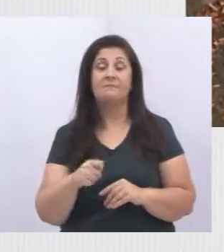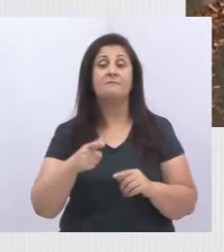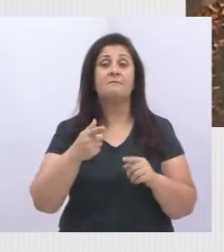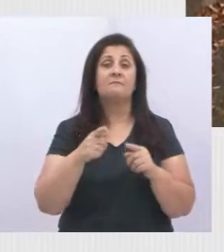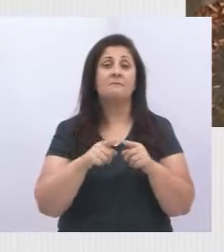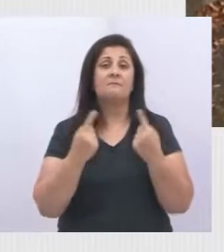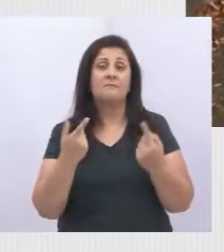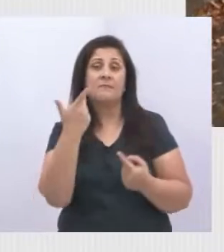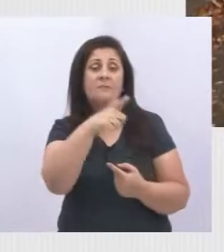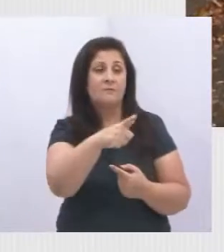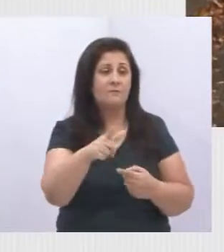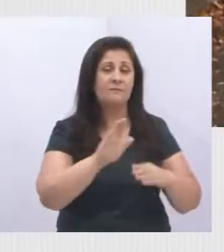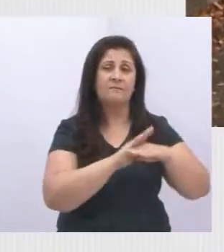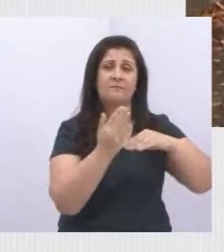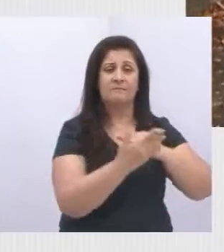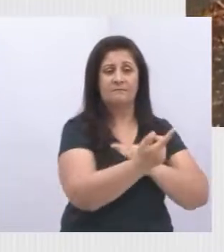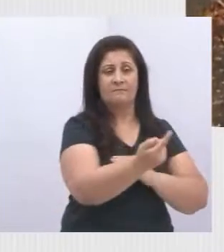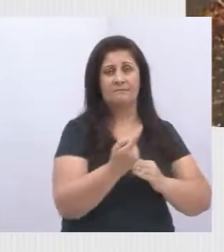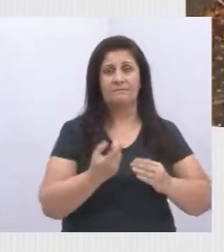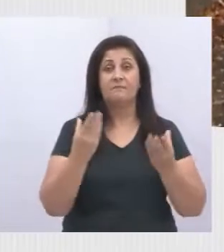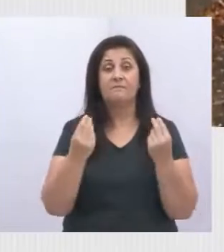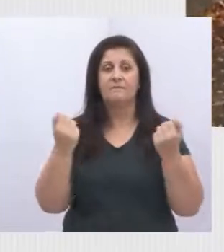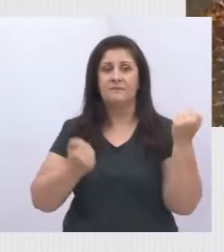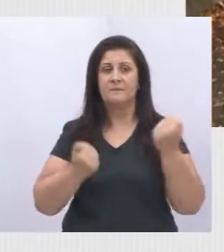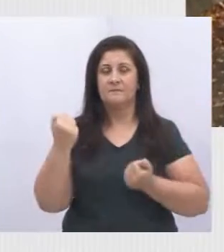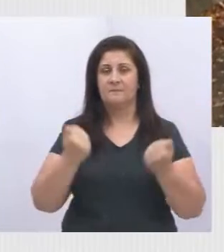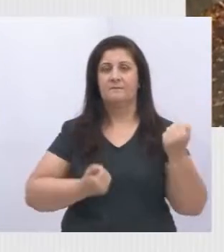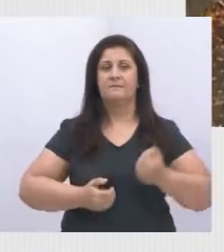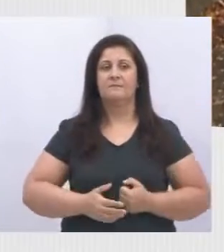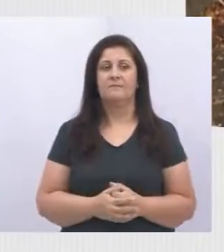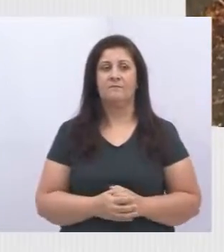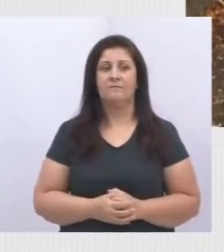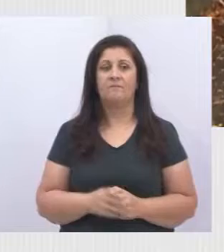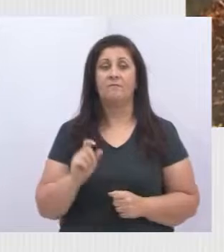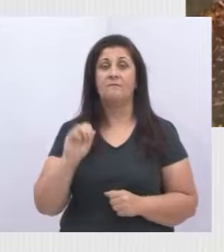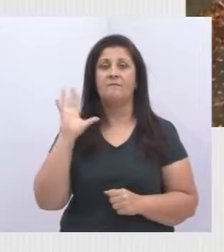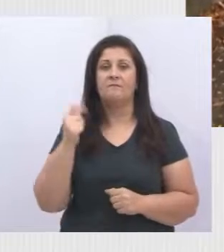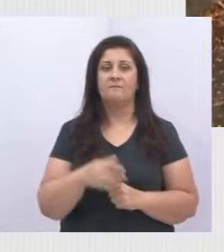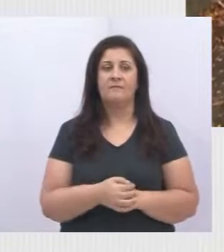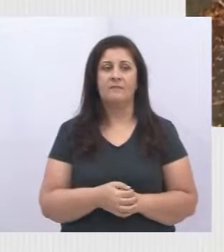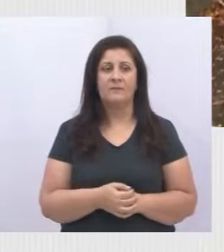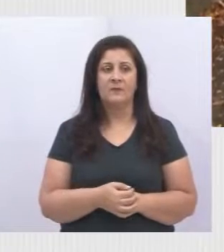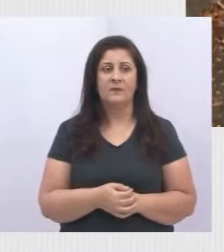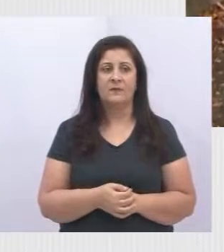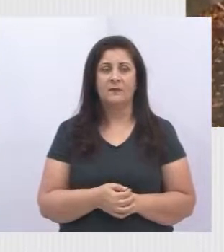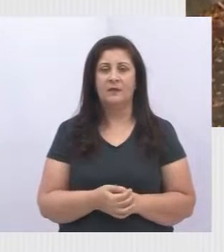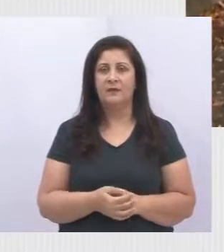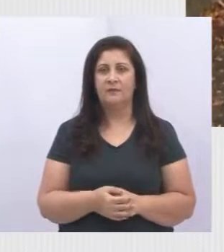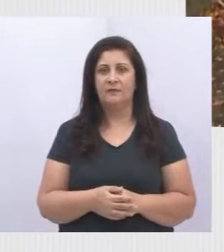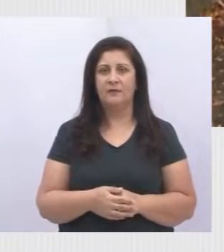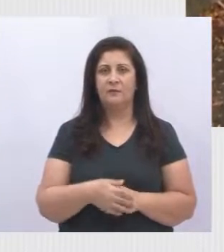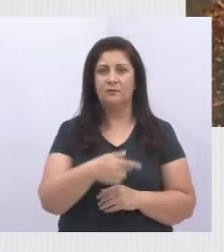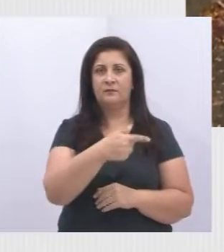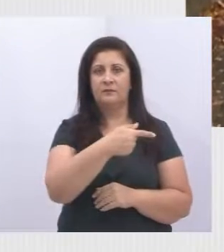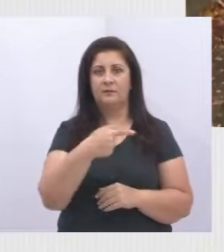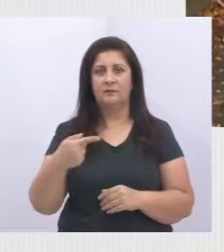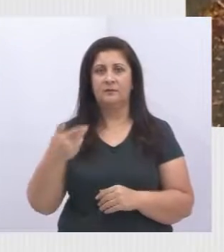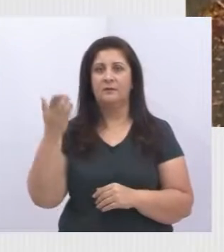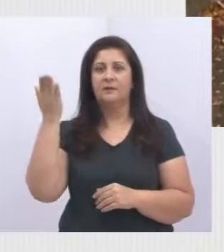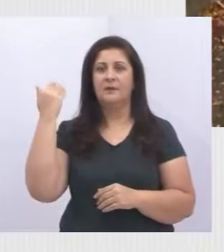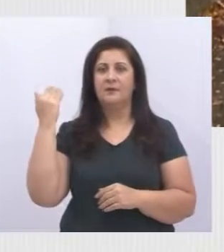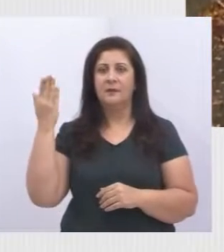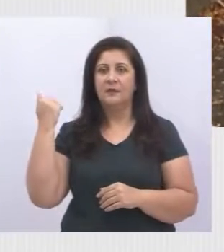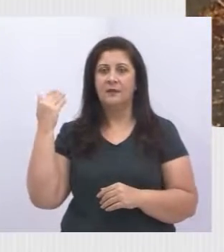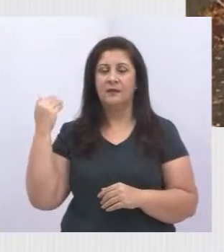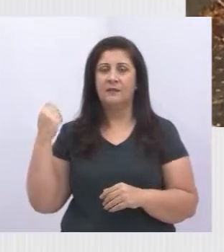Muito carro passa aqui. O que acontece, que na semana passada, nesta curva aqui, o